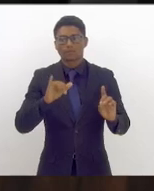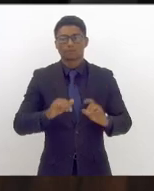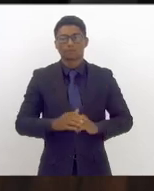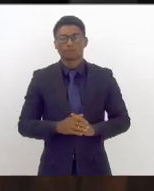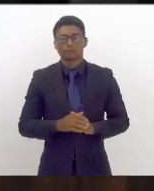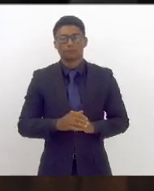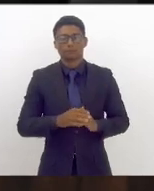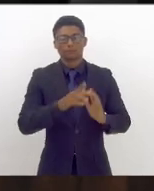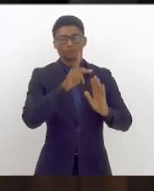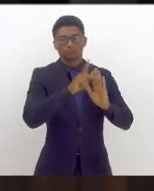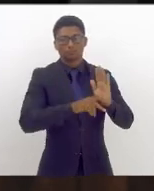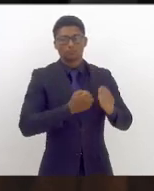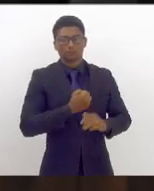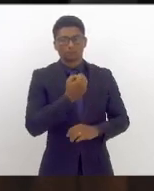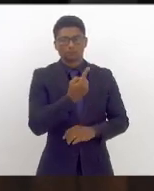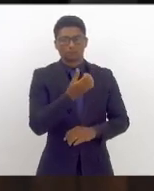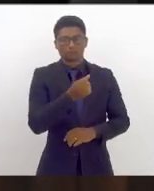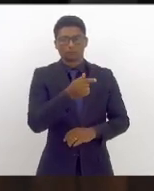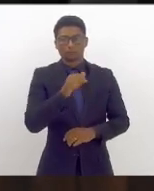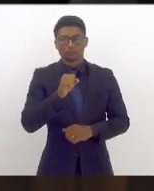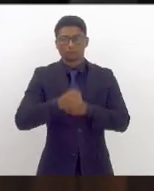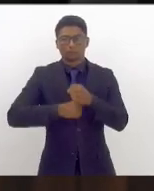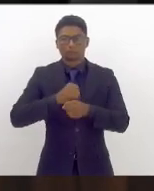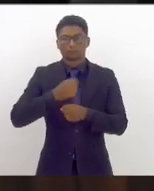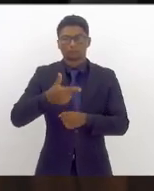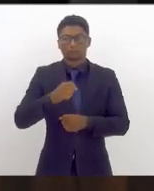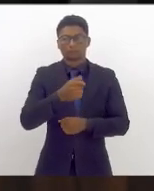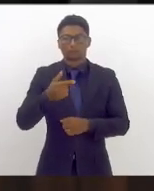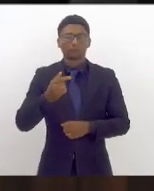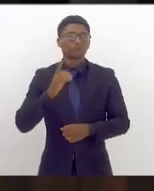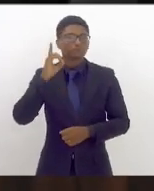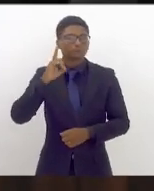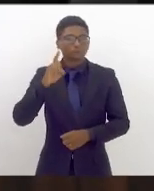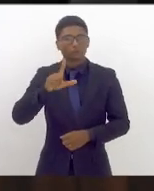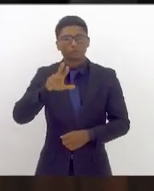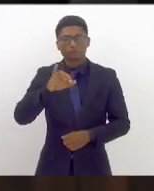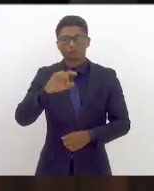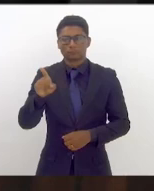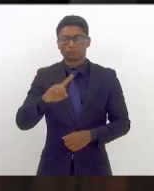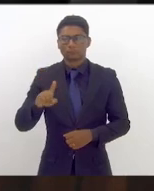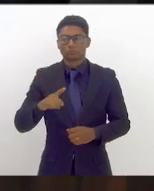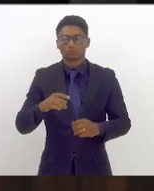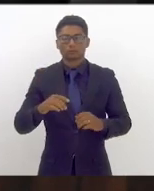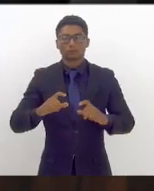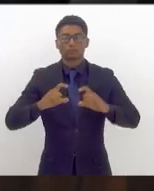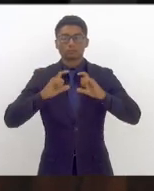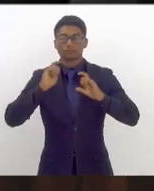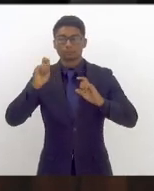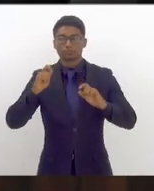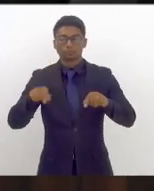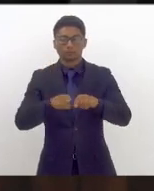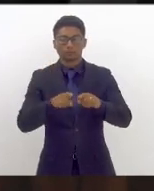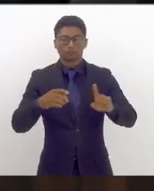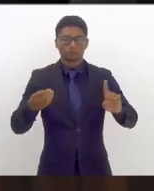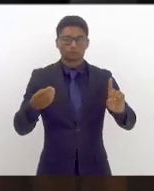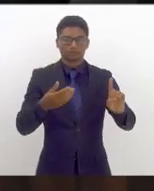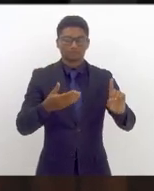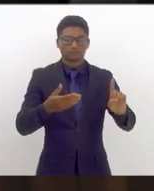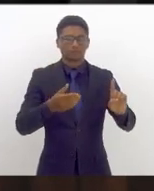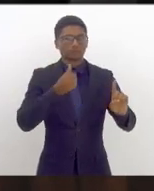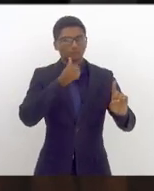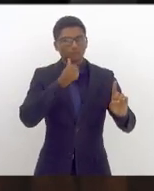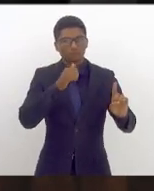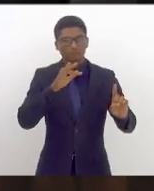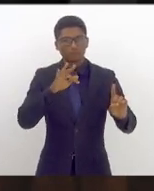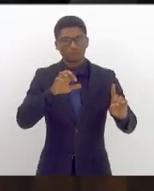projeto de resolução 1678 22 de autoria deputado Luís Martins com a sede medalha Tiradentes respectivo diploma senhora Fernanda